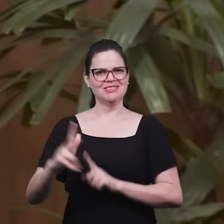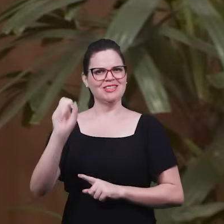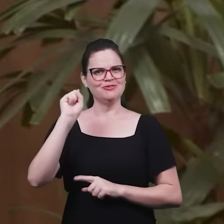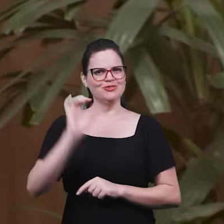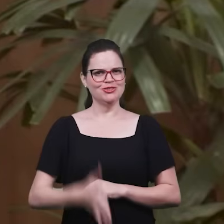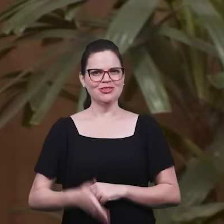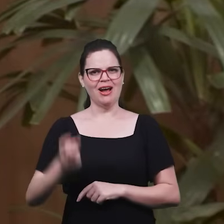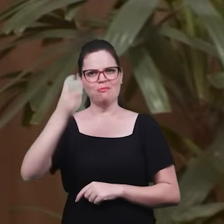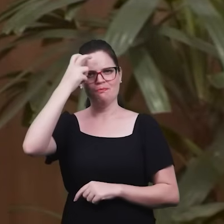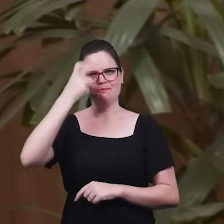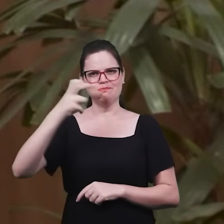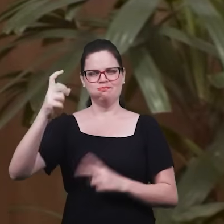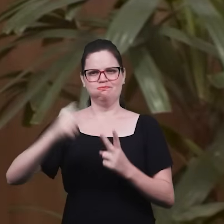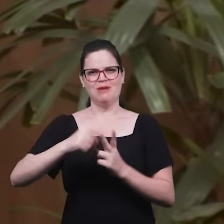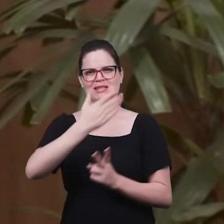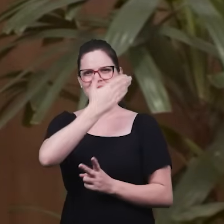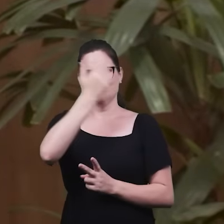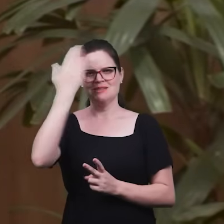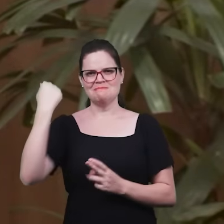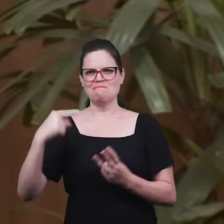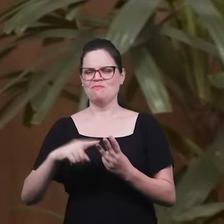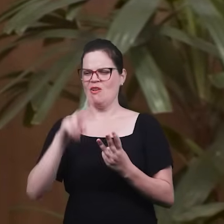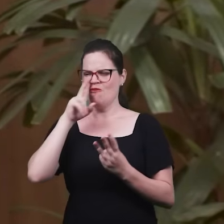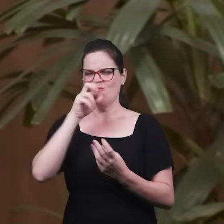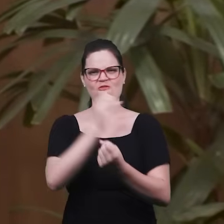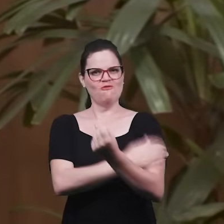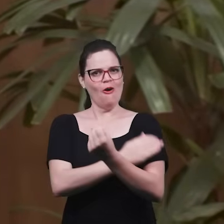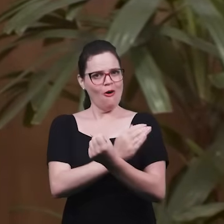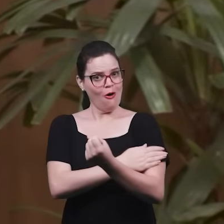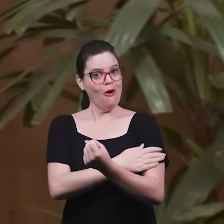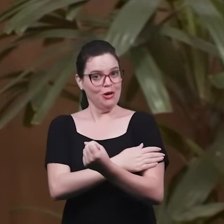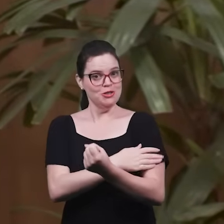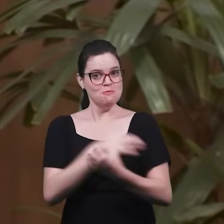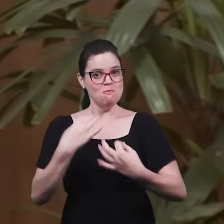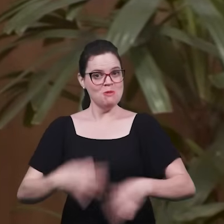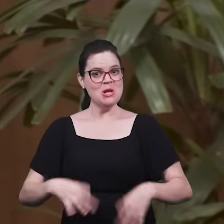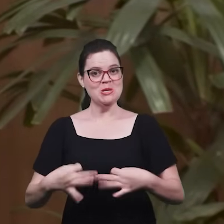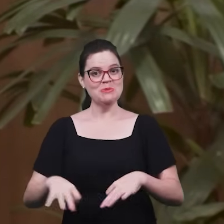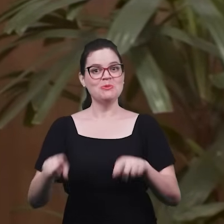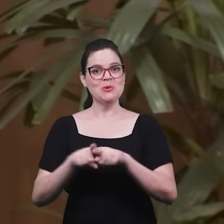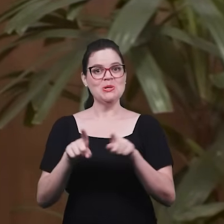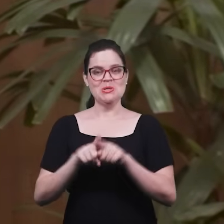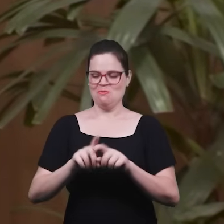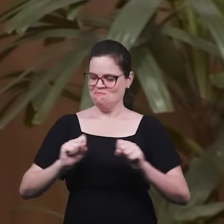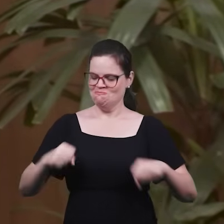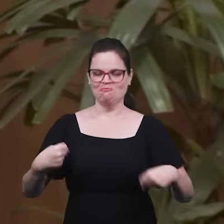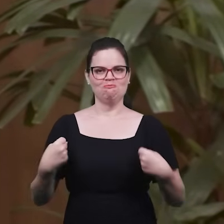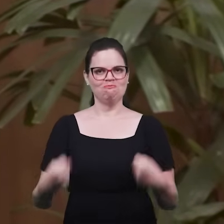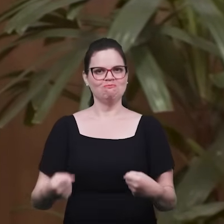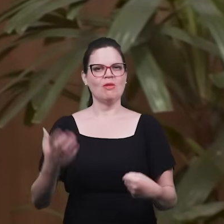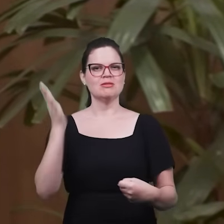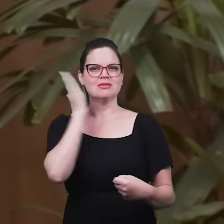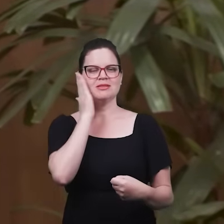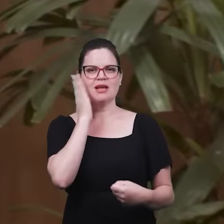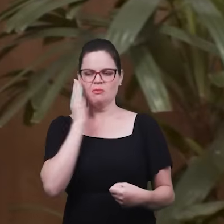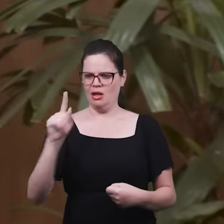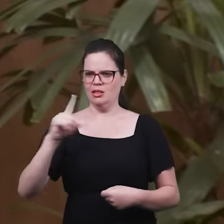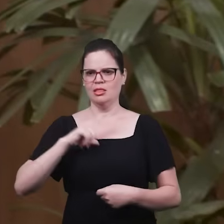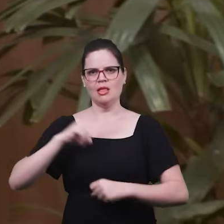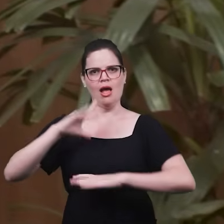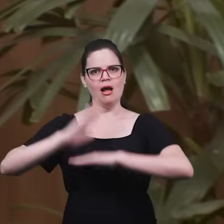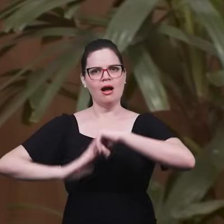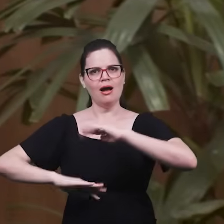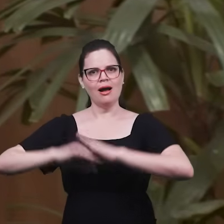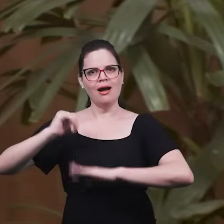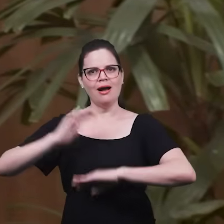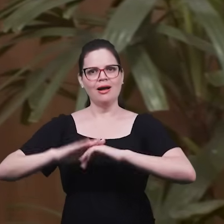são inteligentes, talentosos, fortes, atentos ao cenário atual, com talentos que